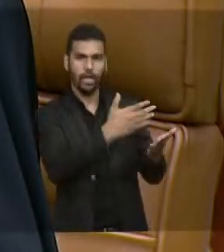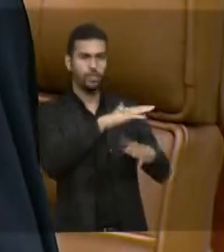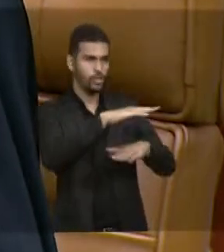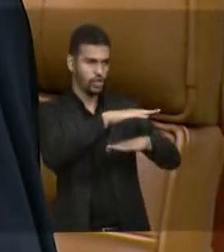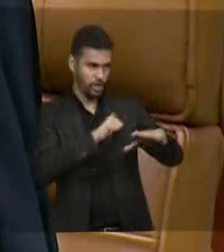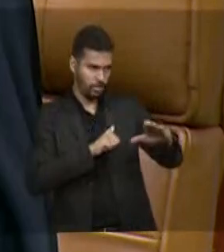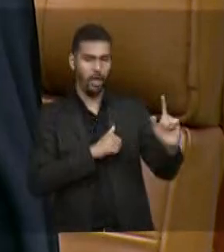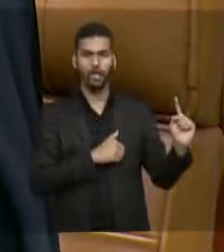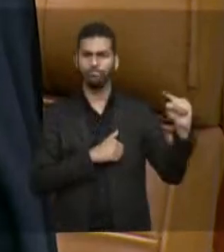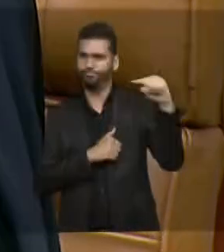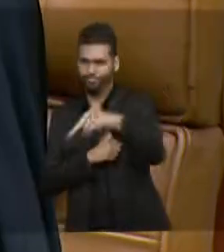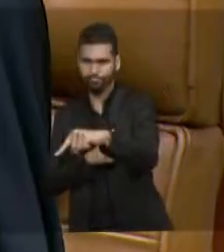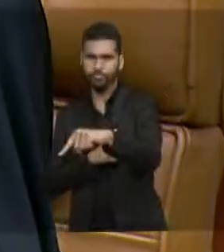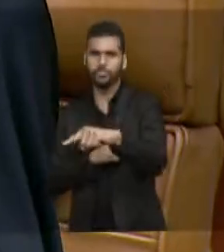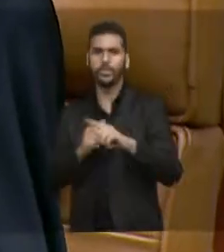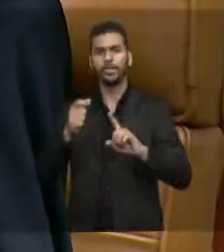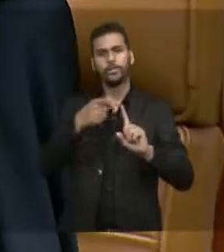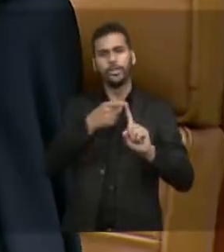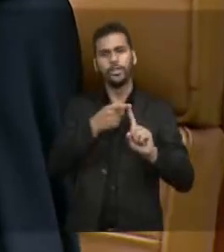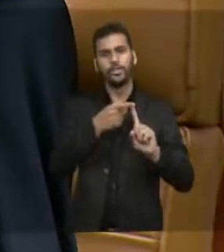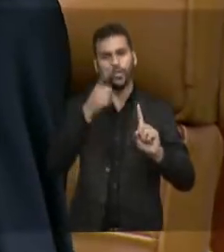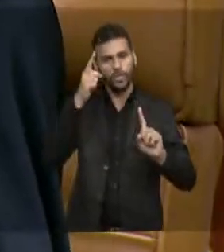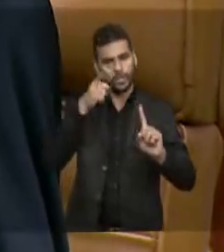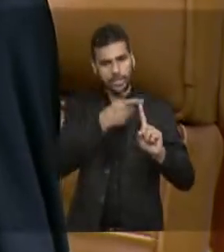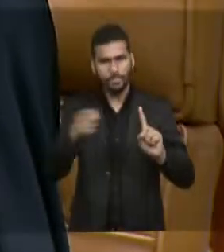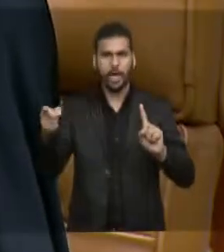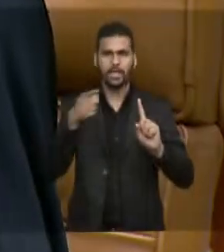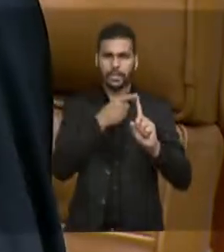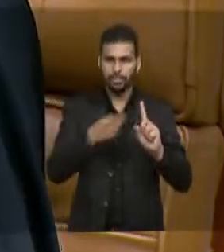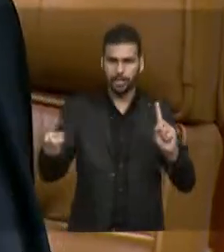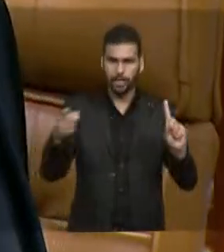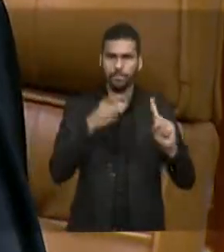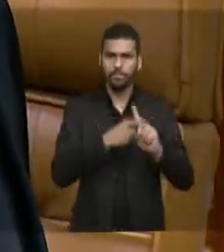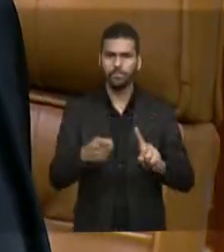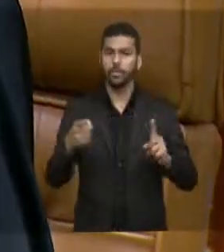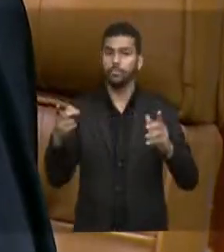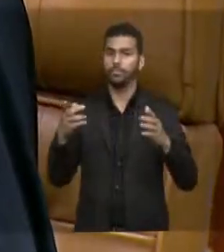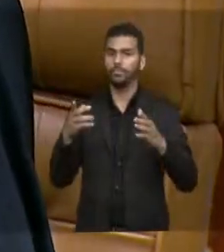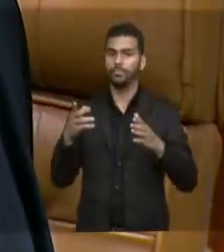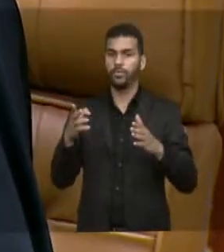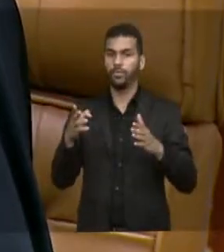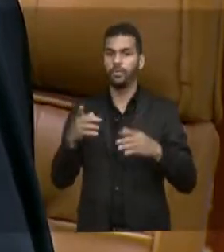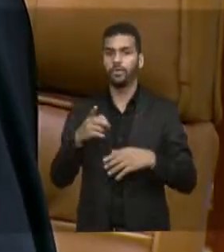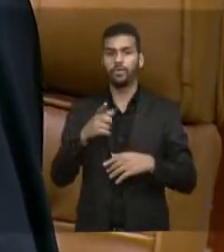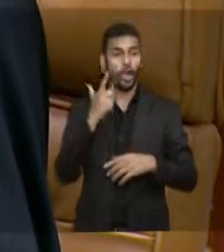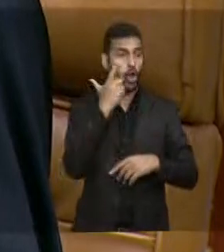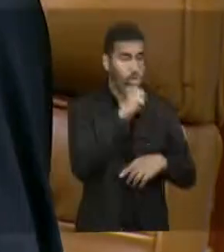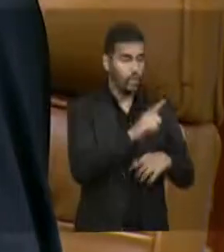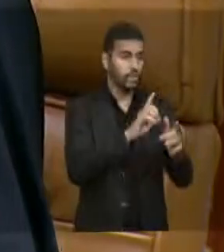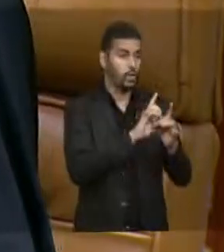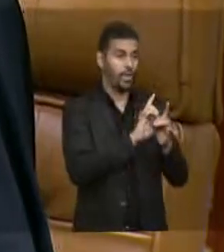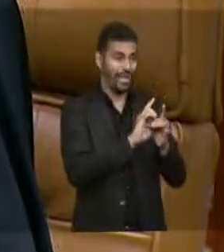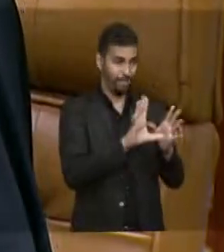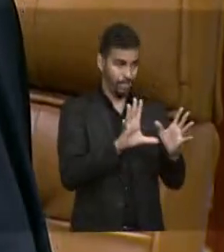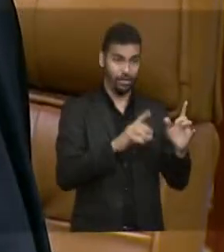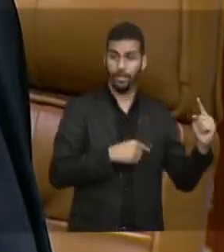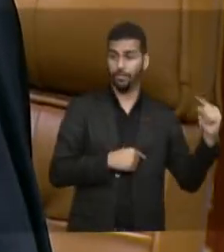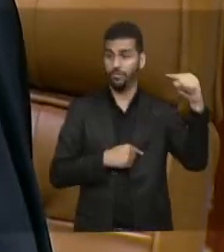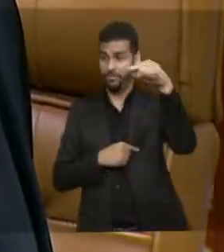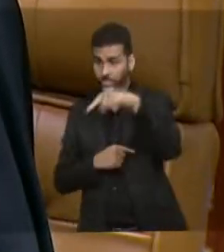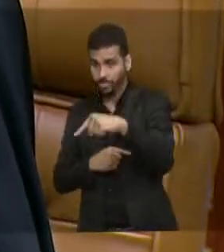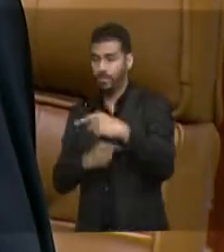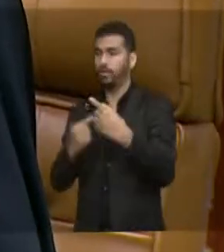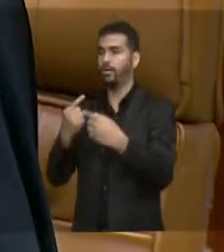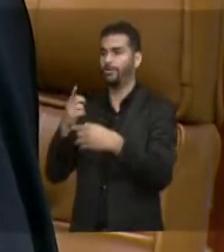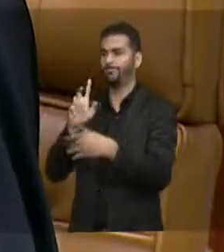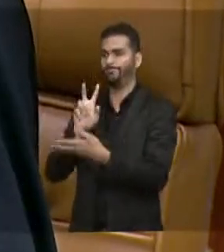no prazo é semanalmente 24 horas após chegar aqueles que tem a liberdade concedida e semanalmente se